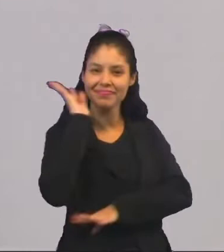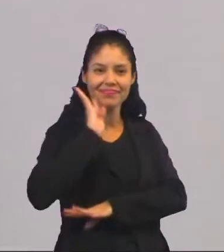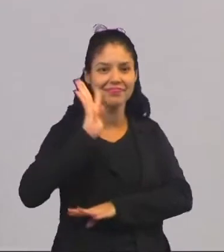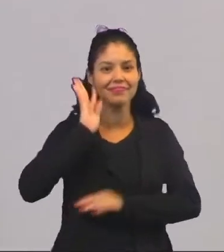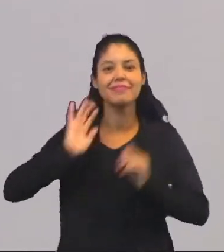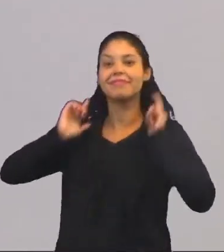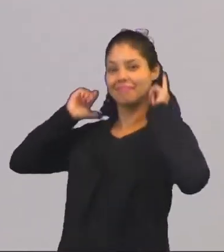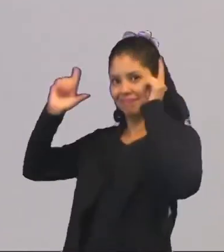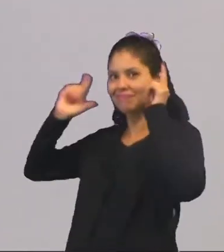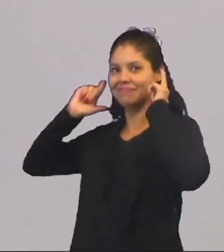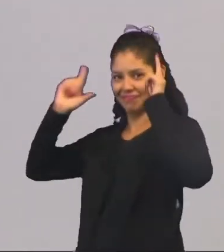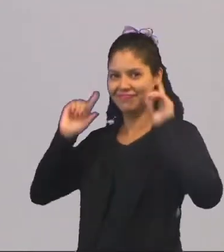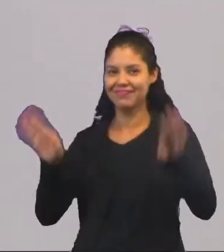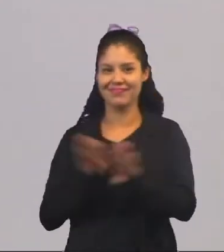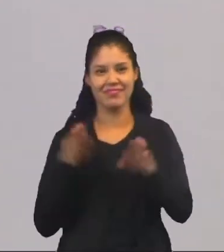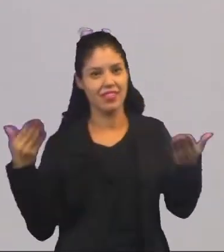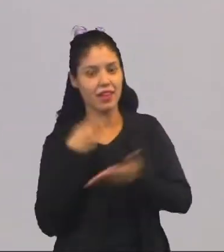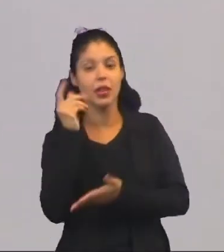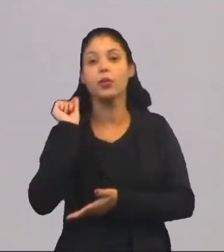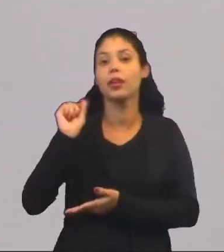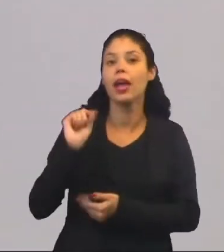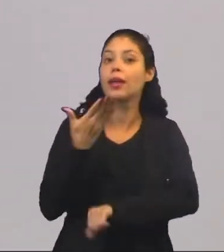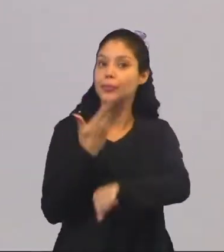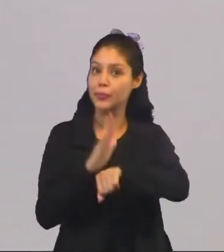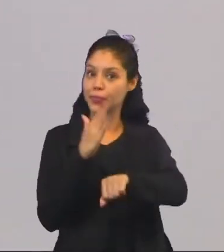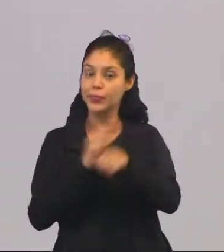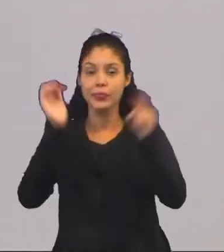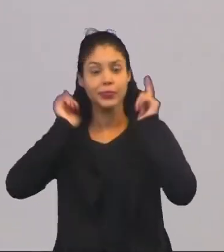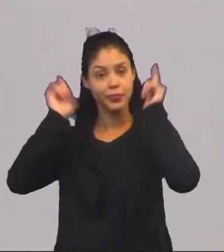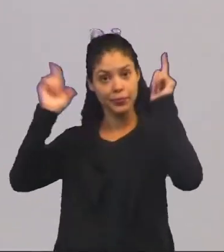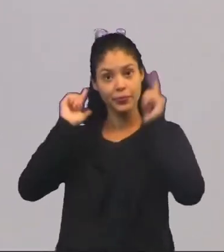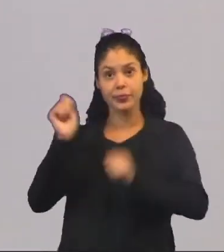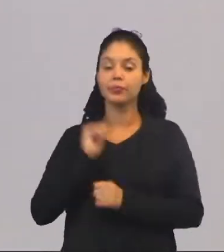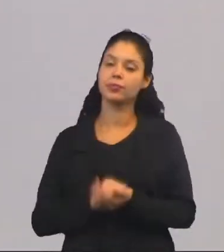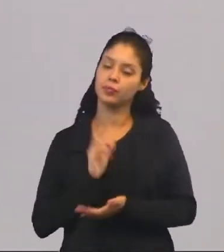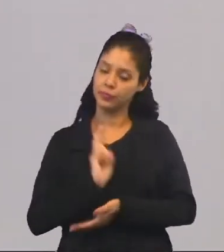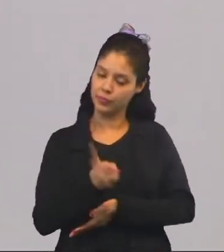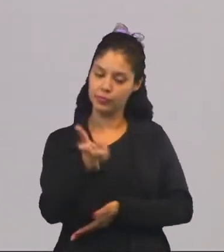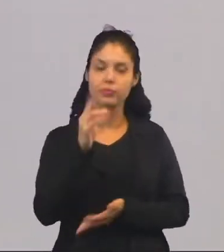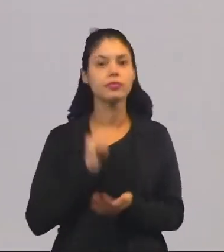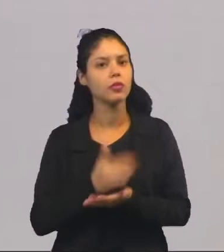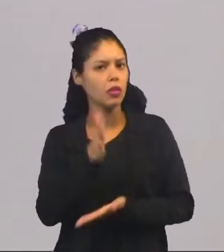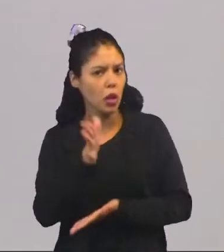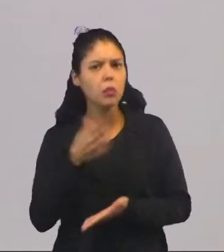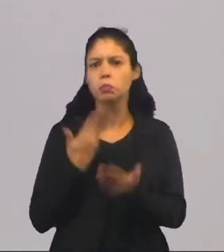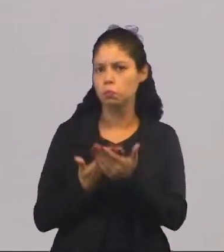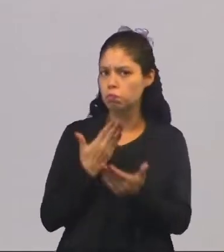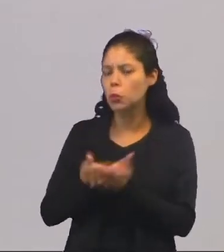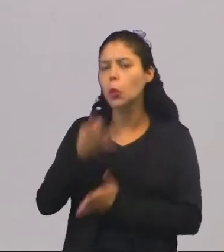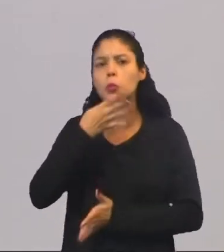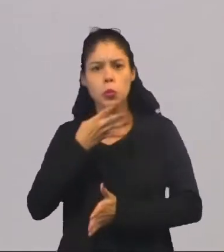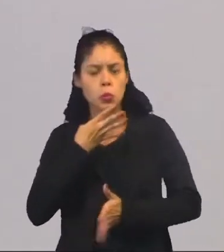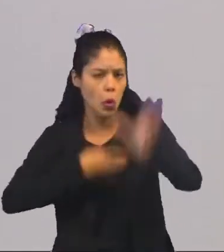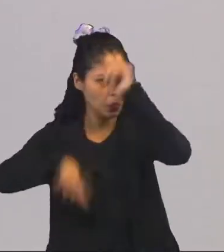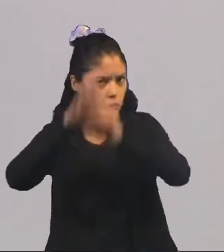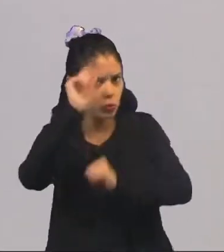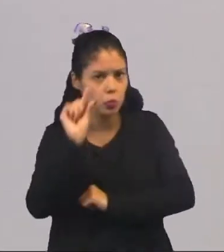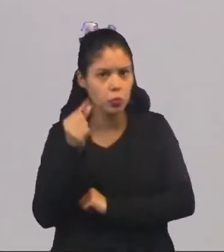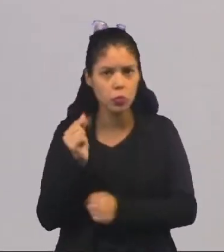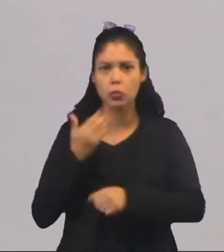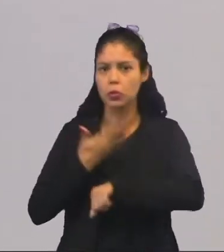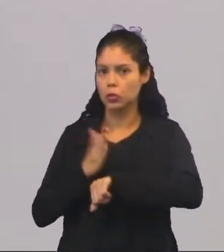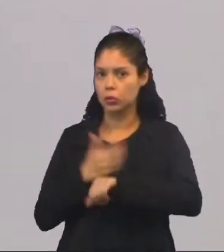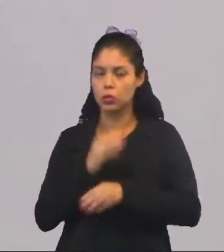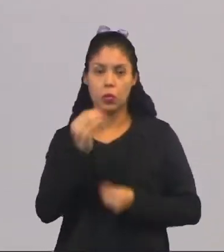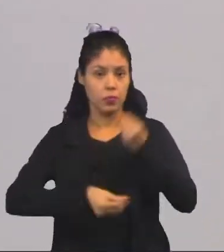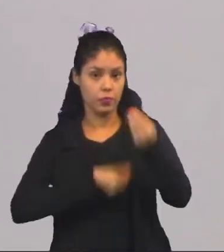muito aventureiro. Estamos falando que das práticas de aventura que a gente vai dar segmento. A gente já tem estudado, tem conhecido um pouquinho dessa